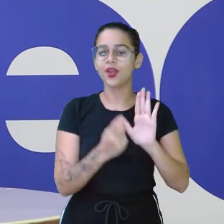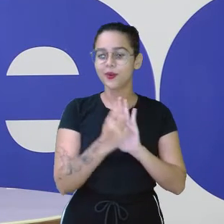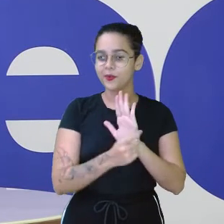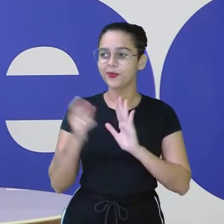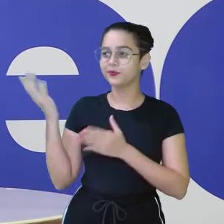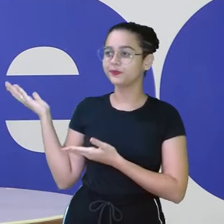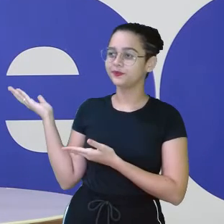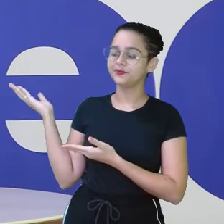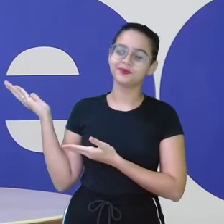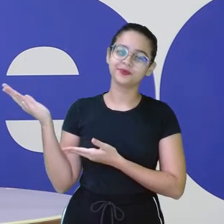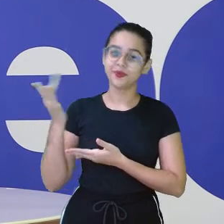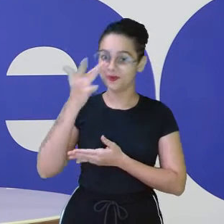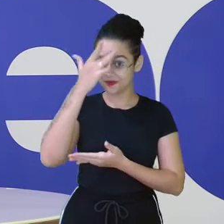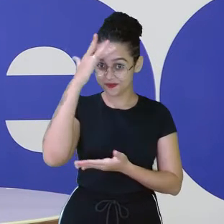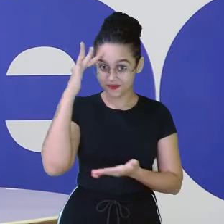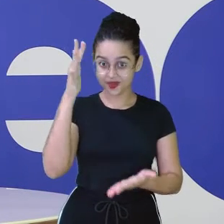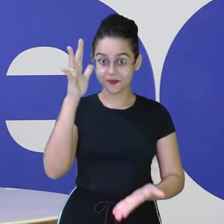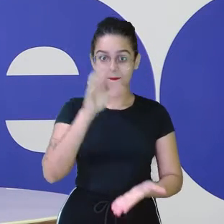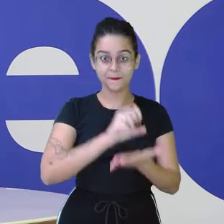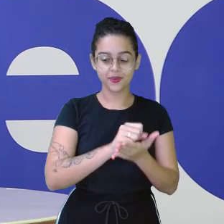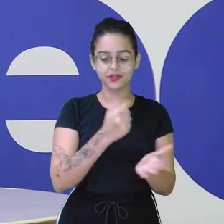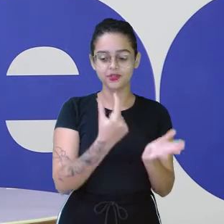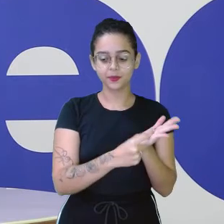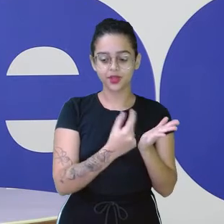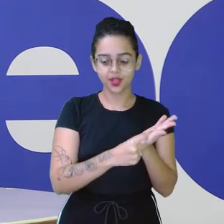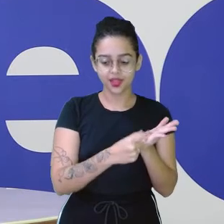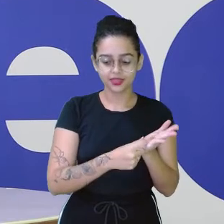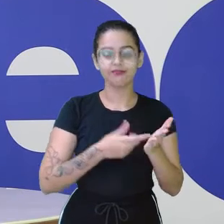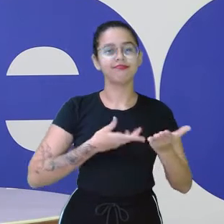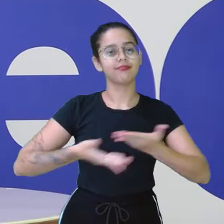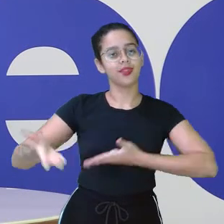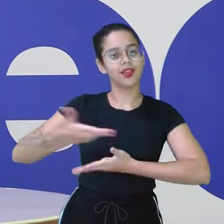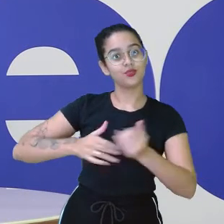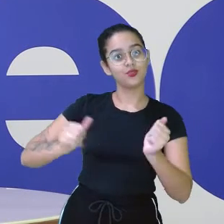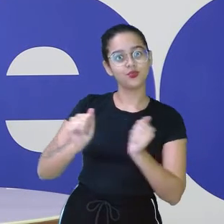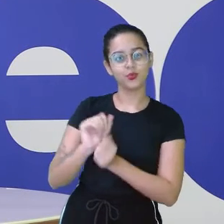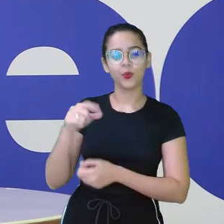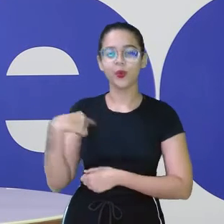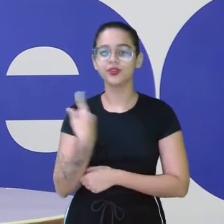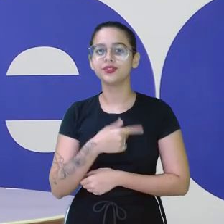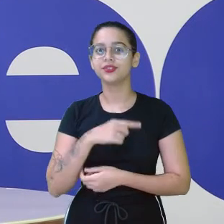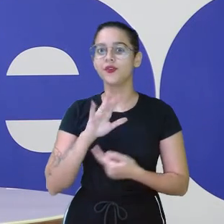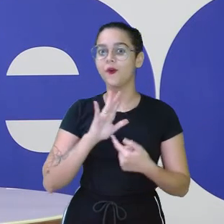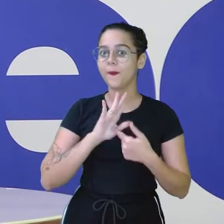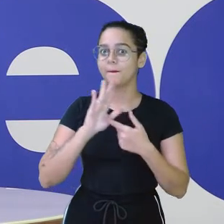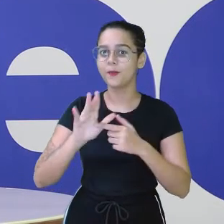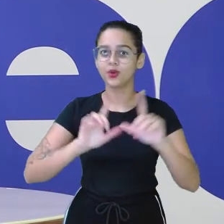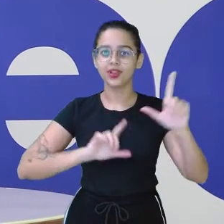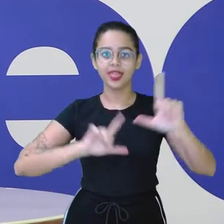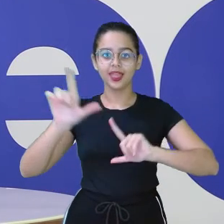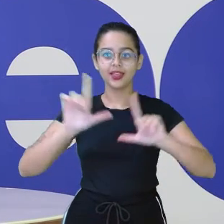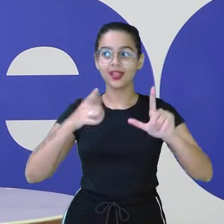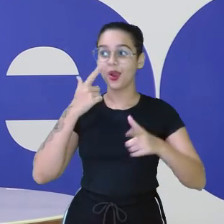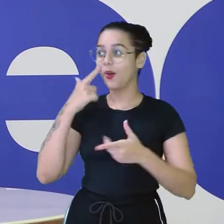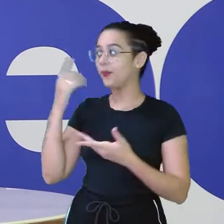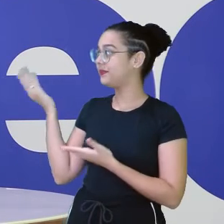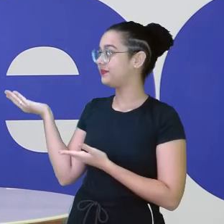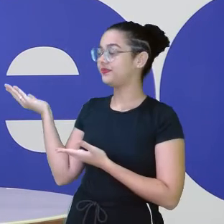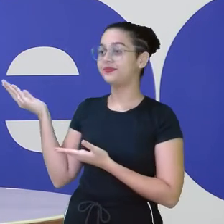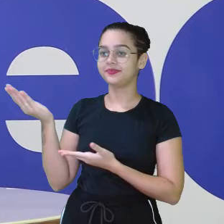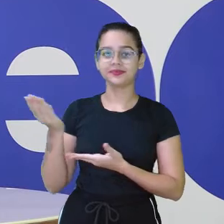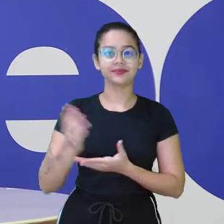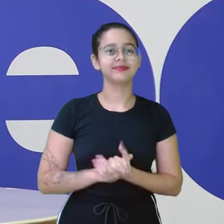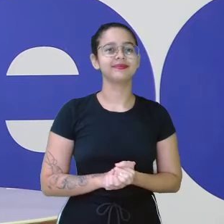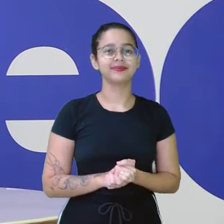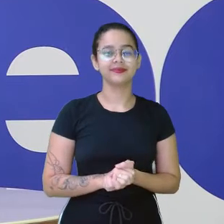esse povo baixar o aplicativo, interagir com a gente. Vai aparecer aí na sua telinha os QR Codes. Olha aí, chegando